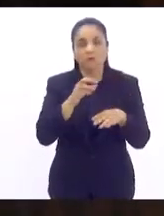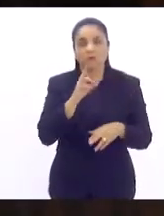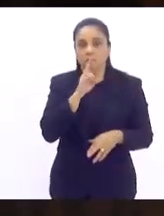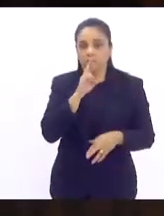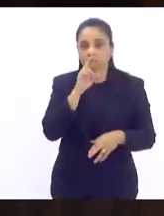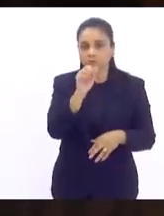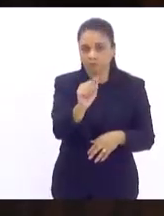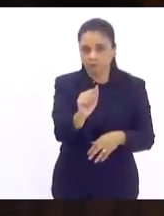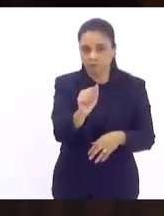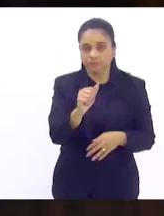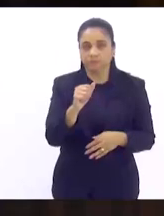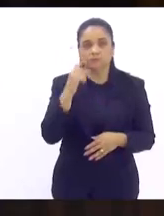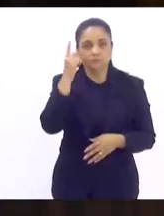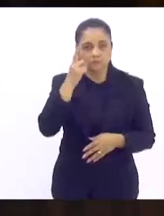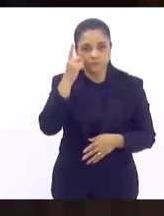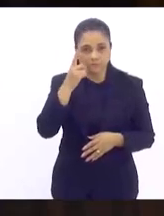Amorim,